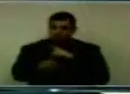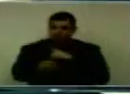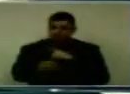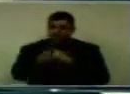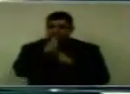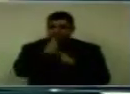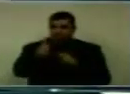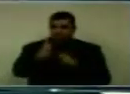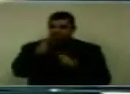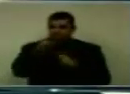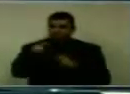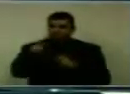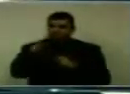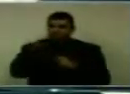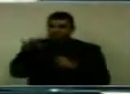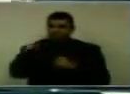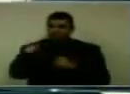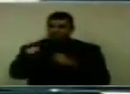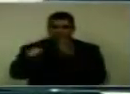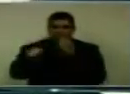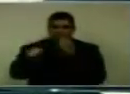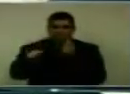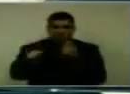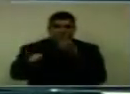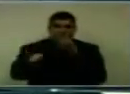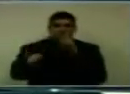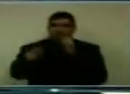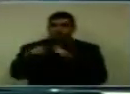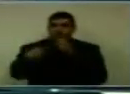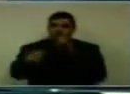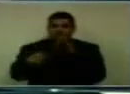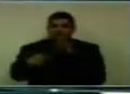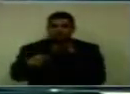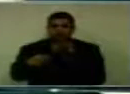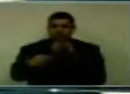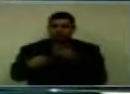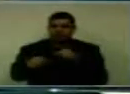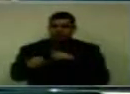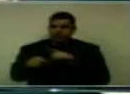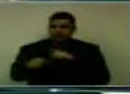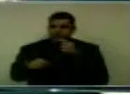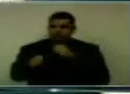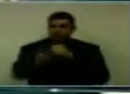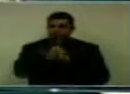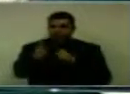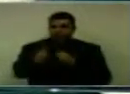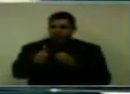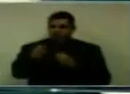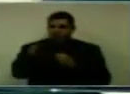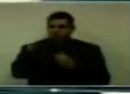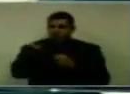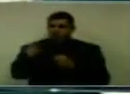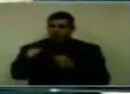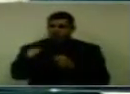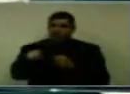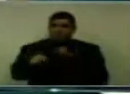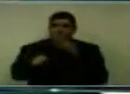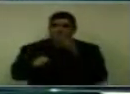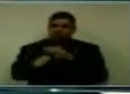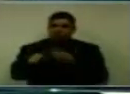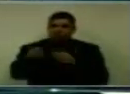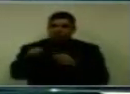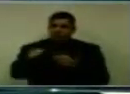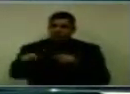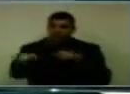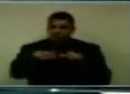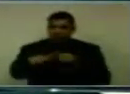existia 11% de rede de esgoto. Portanto, em existindo 11% de rede de esgoto, a